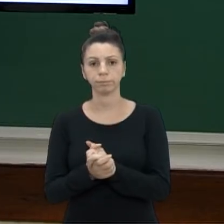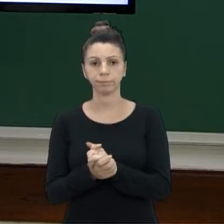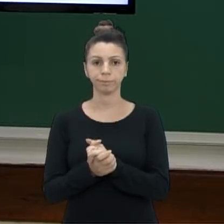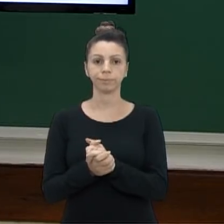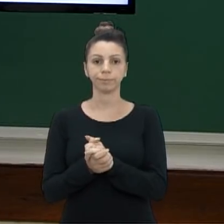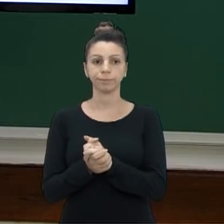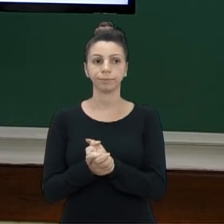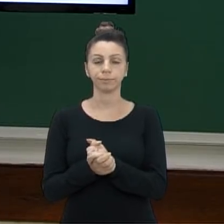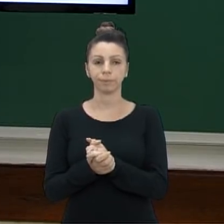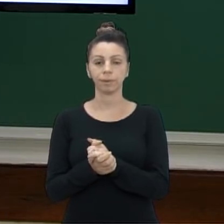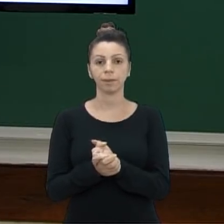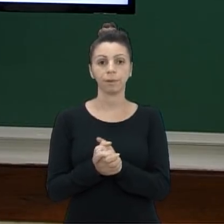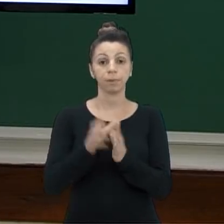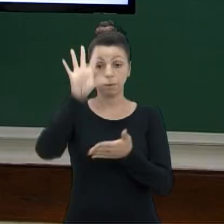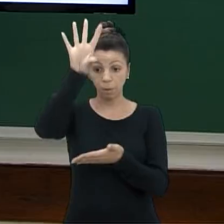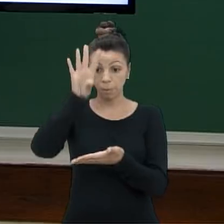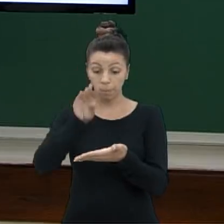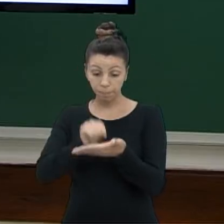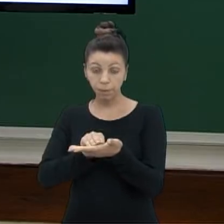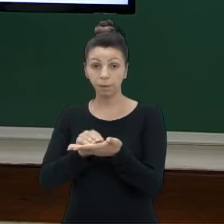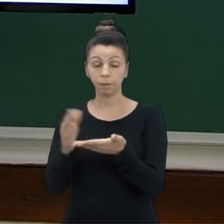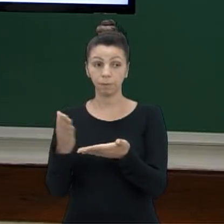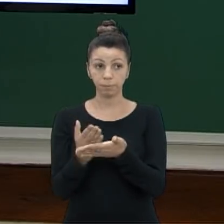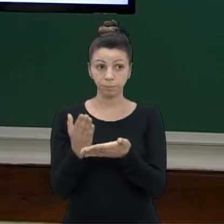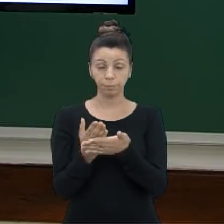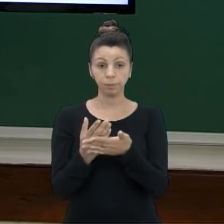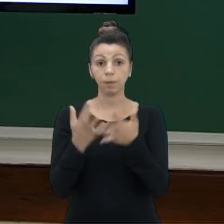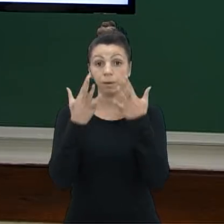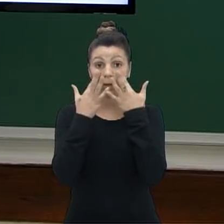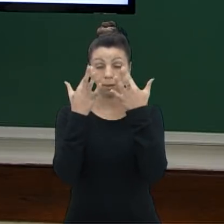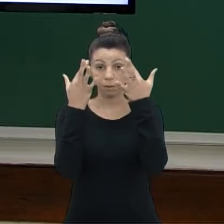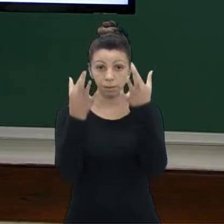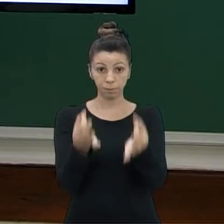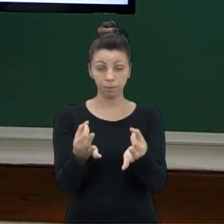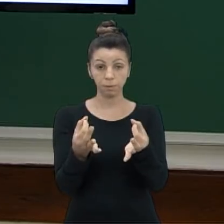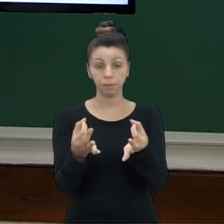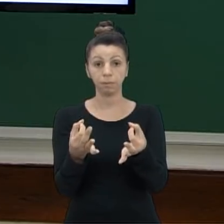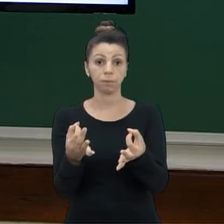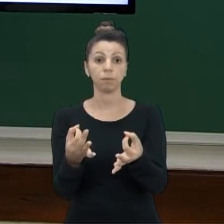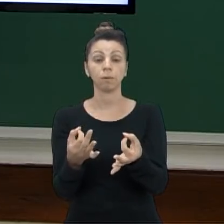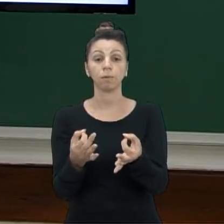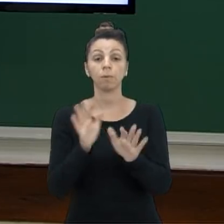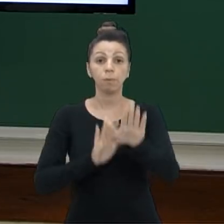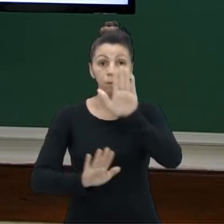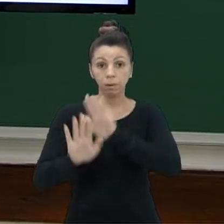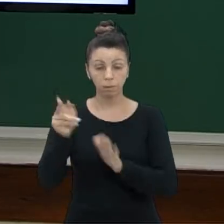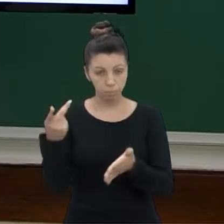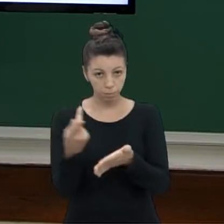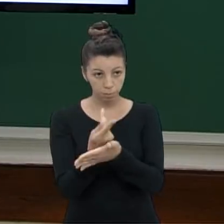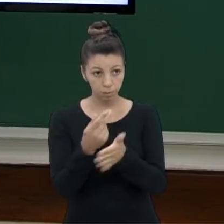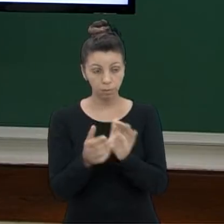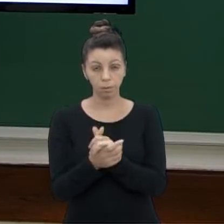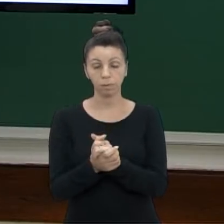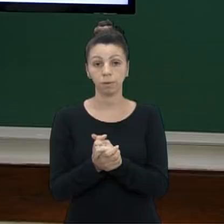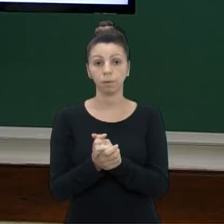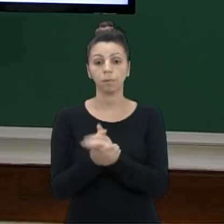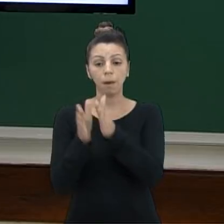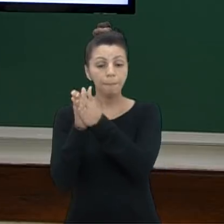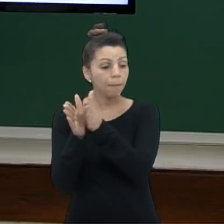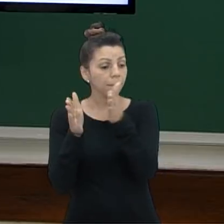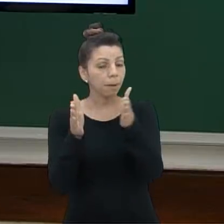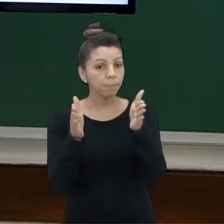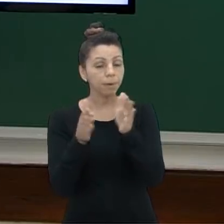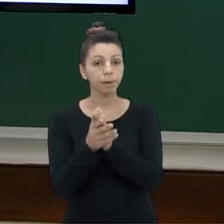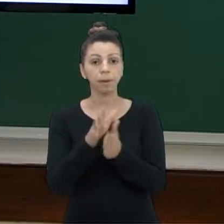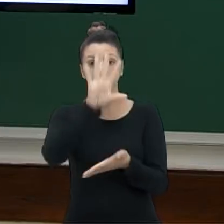importante copiar nessa nova tabela. Então, prestem atenção, não cometam erros, cuidem com quem está do lado de quem